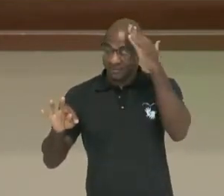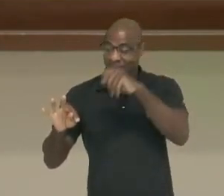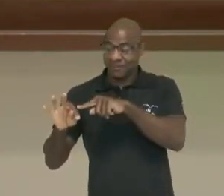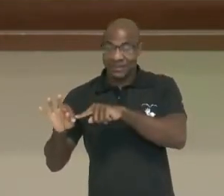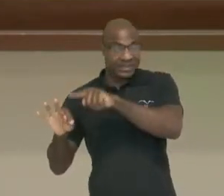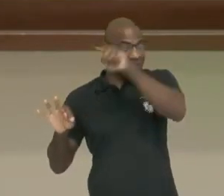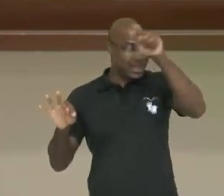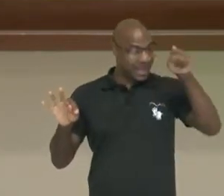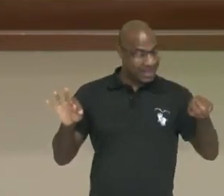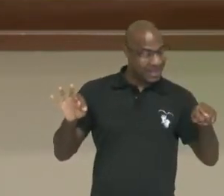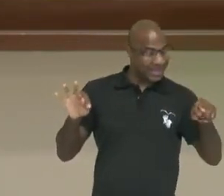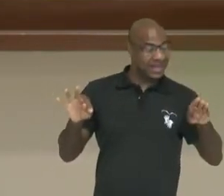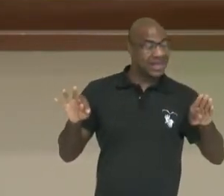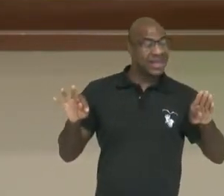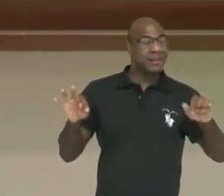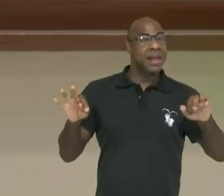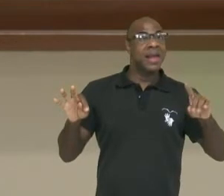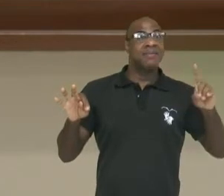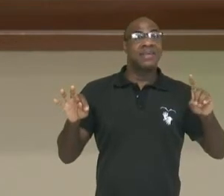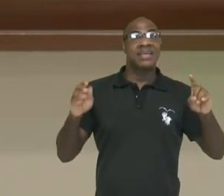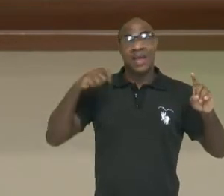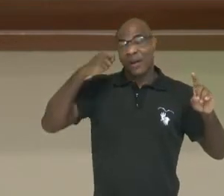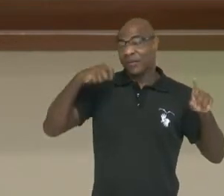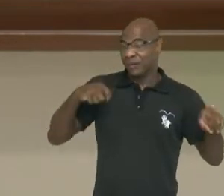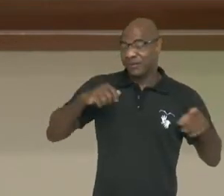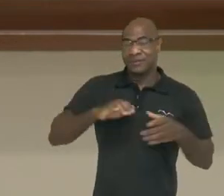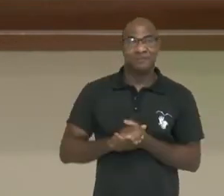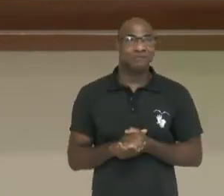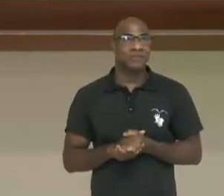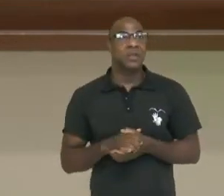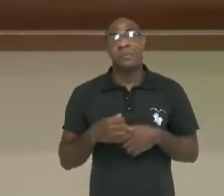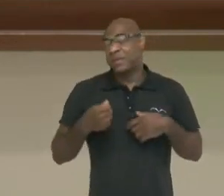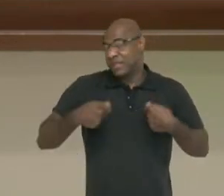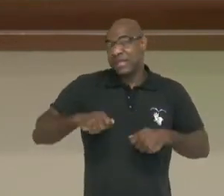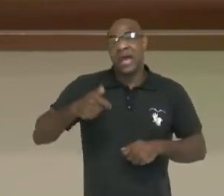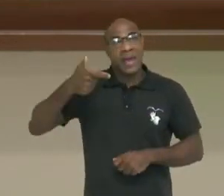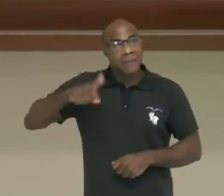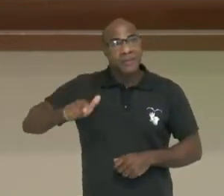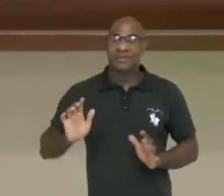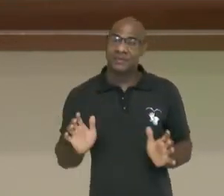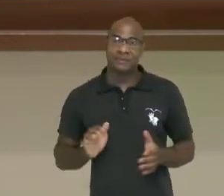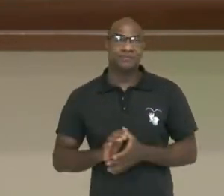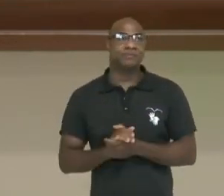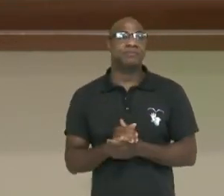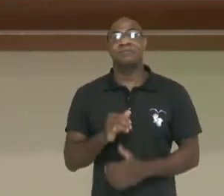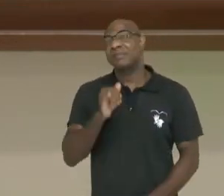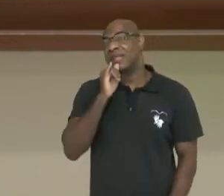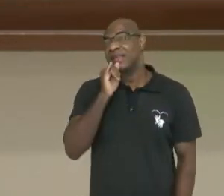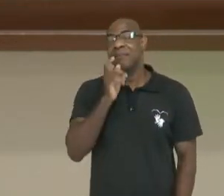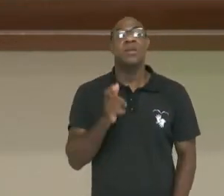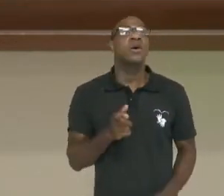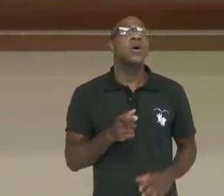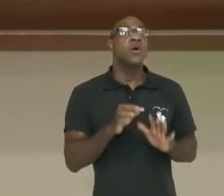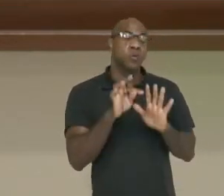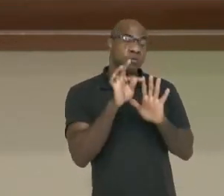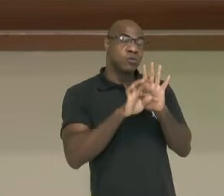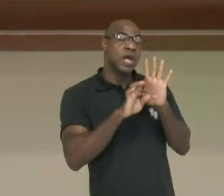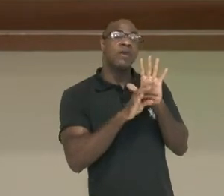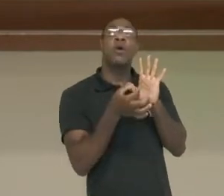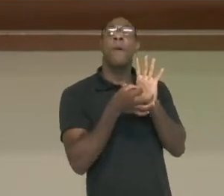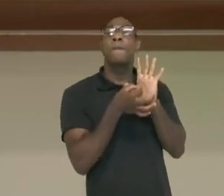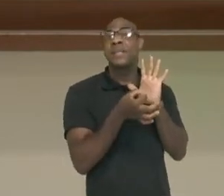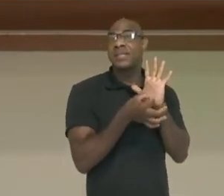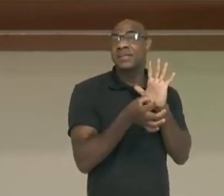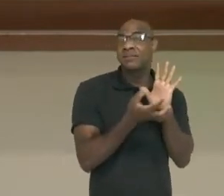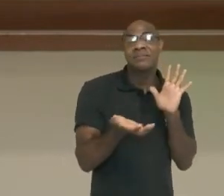eu preciso utilizar todas elas. Imagine lá você produzindo um artigo de opinião. E esse